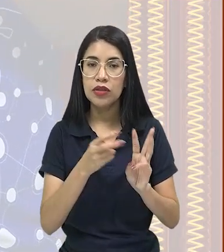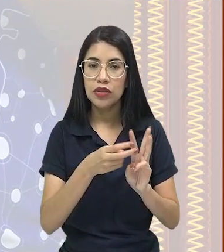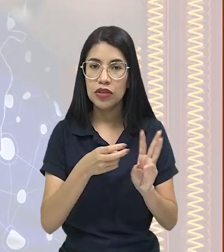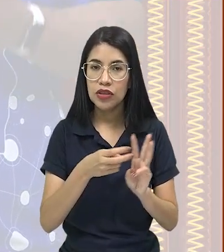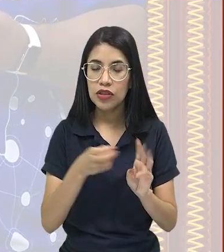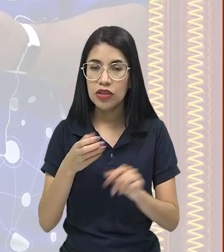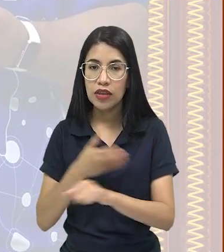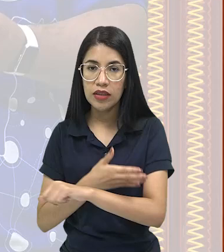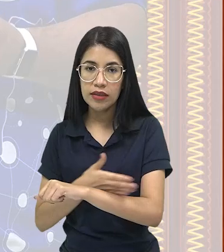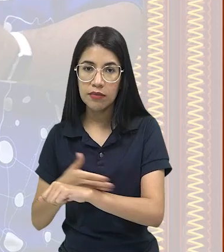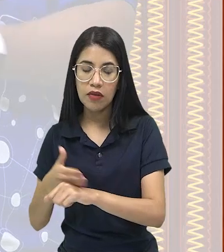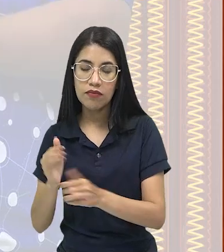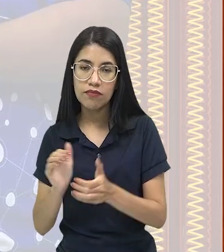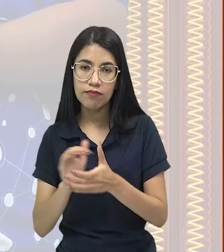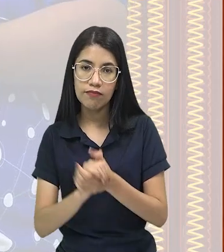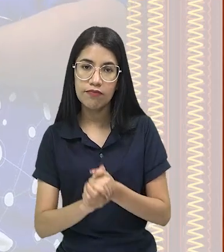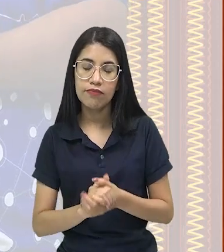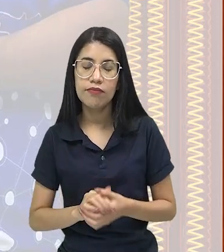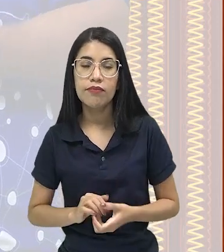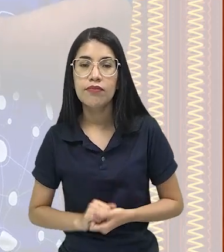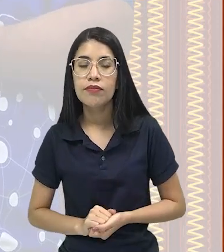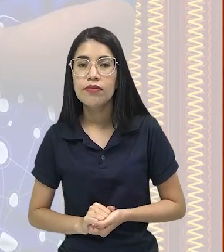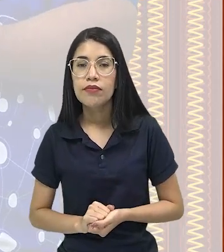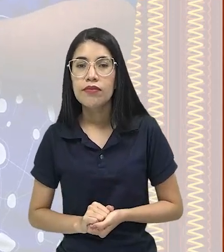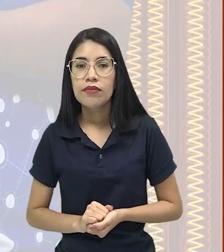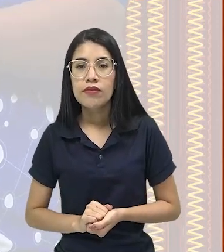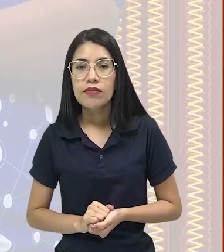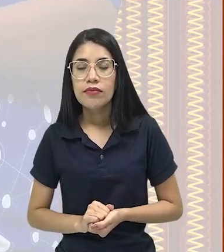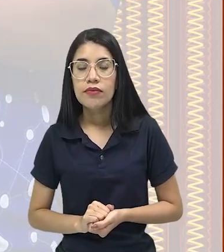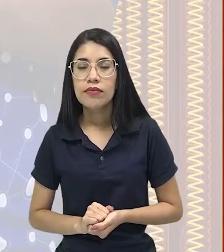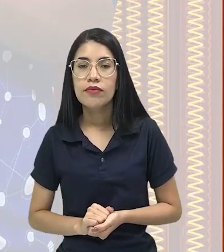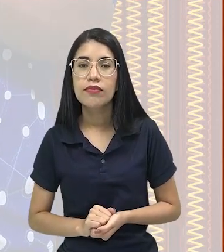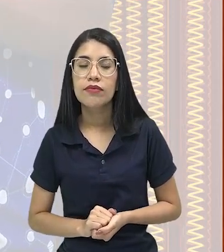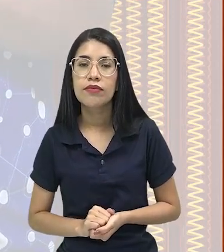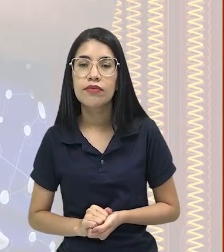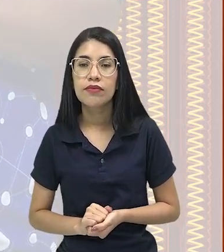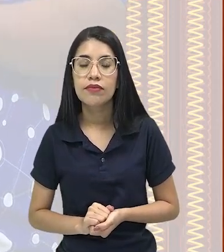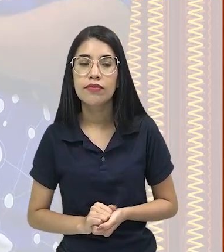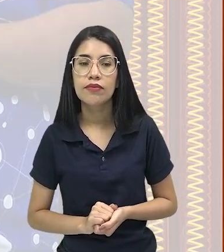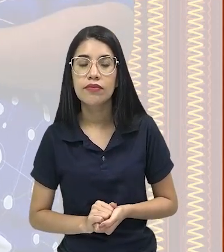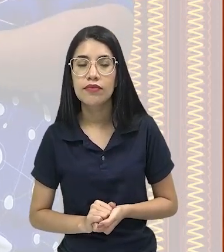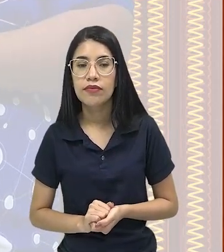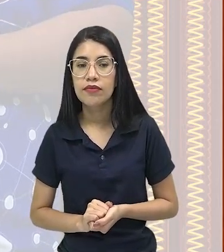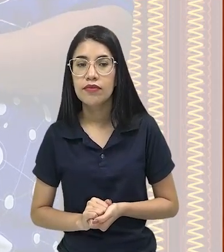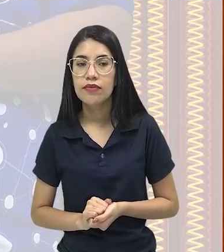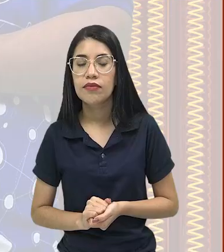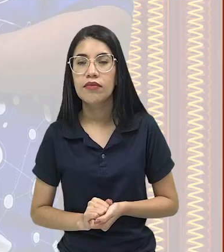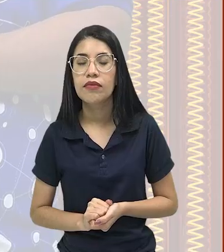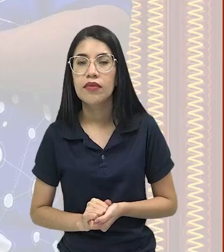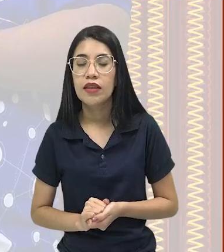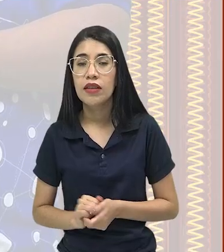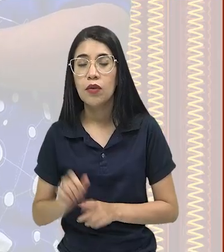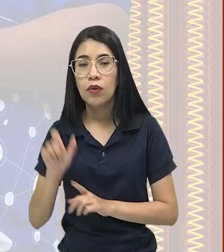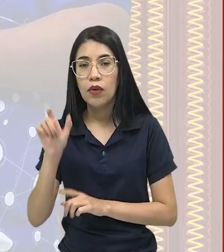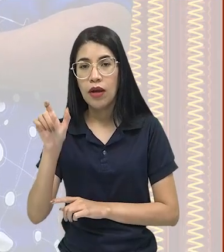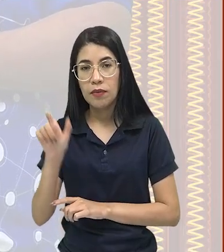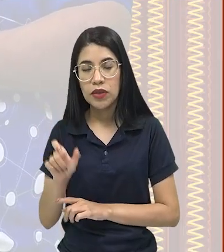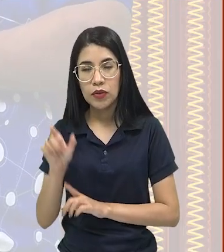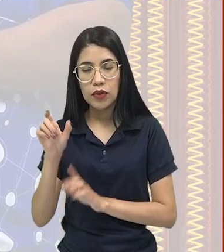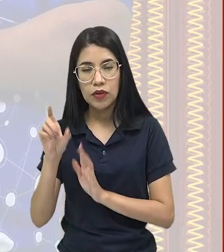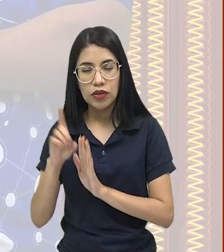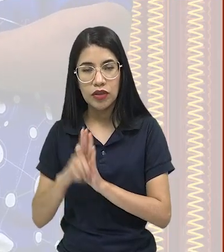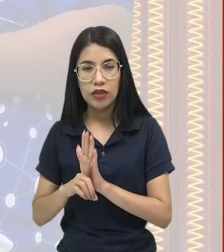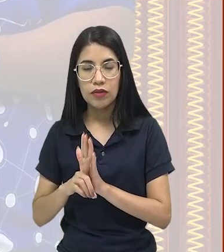e pessoas brancas, certo? Continuação, criação da figura do diretor dos índios, que era responsável